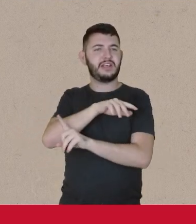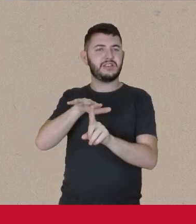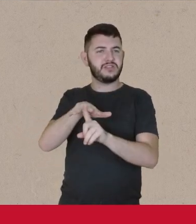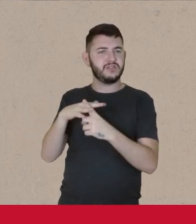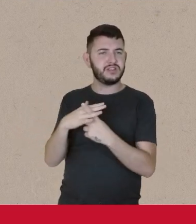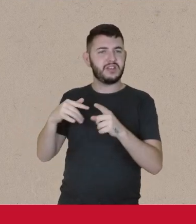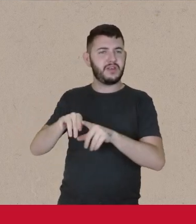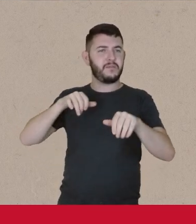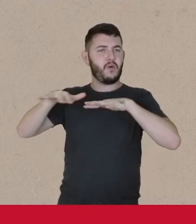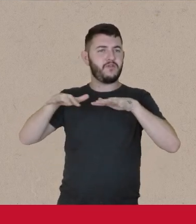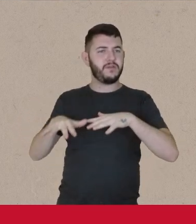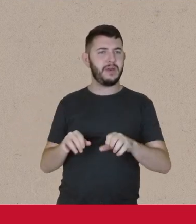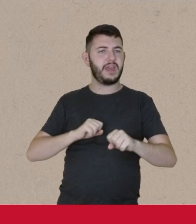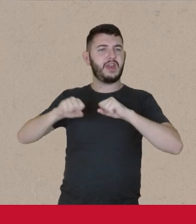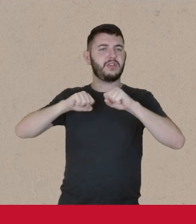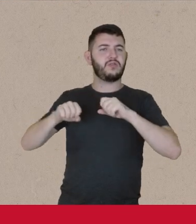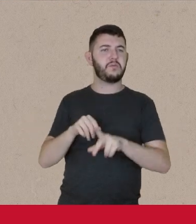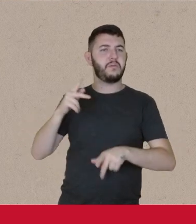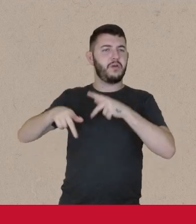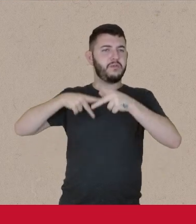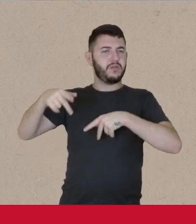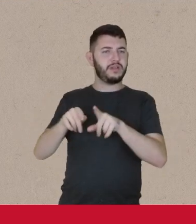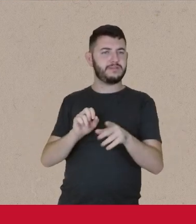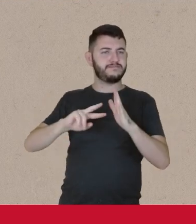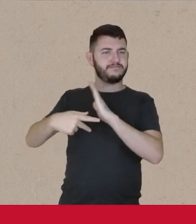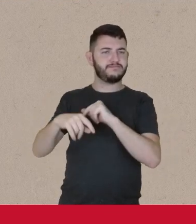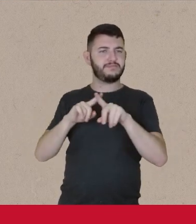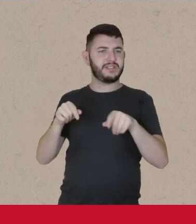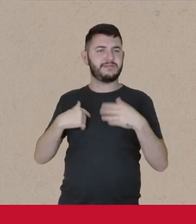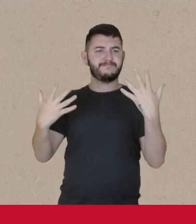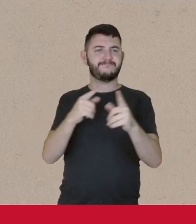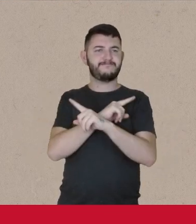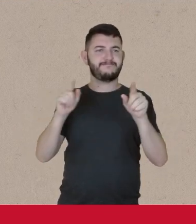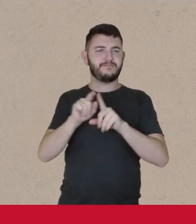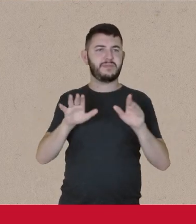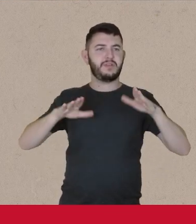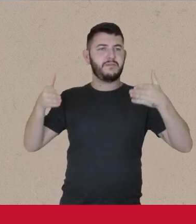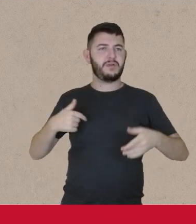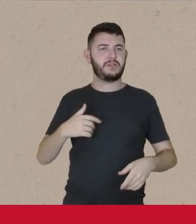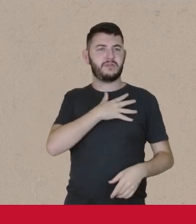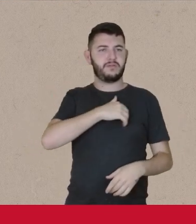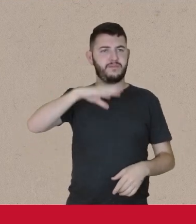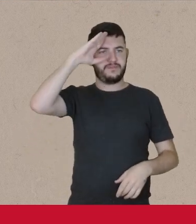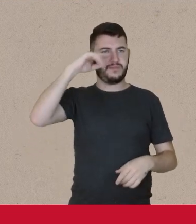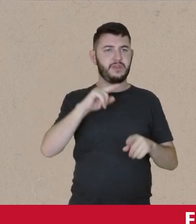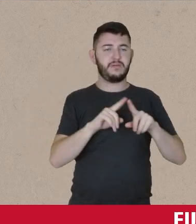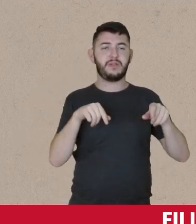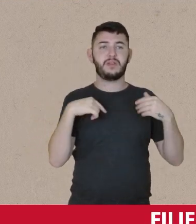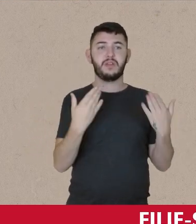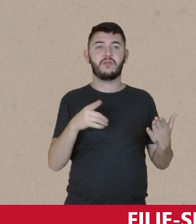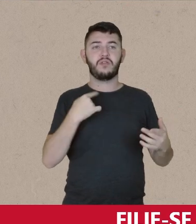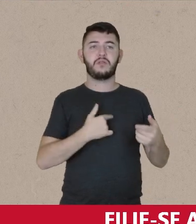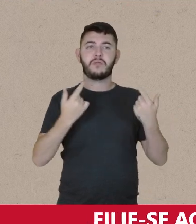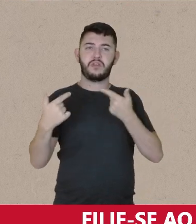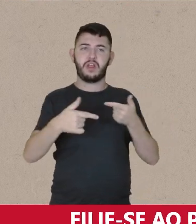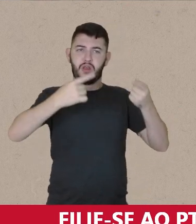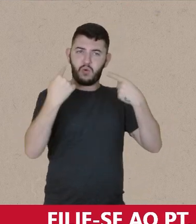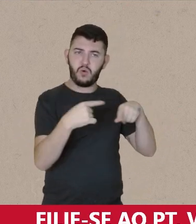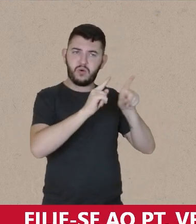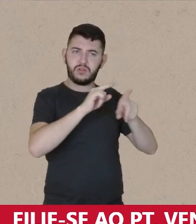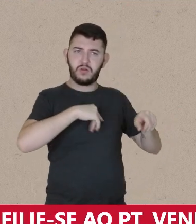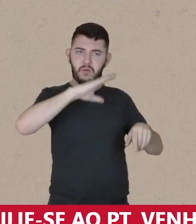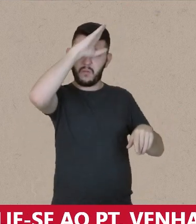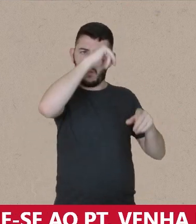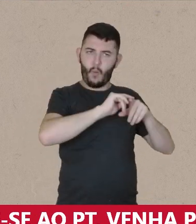populares, sindicais. Há uma unanimidade no país hoje. É preciso virar a página do bolsonarismo. E é preciso garantir a democracia, e é